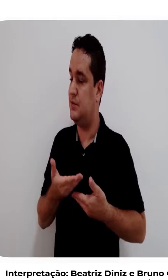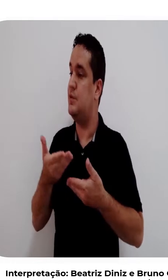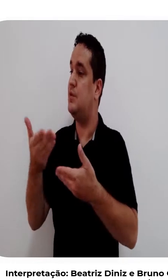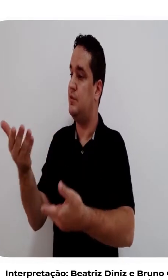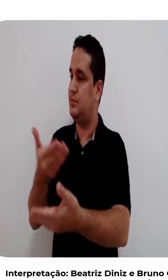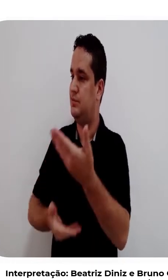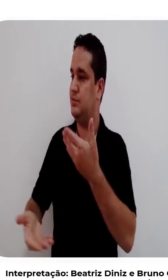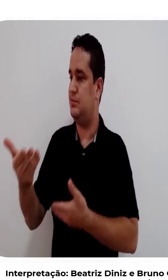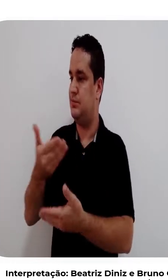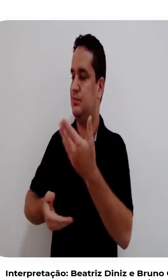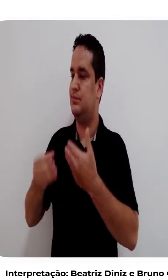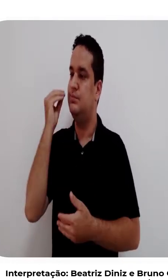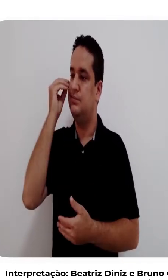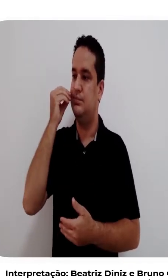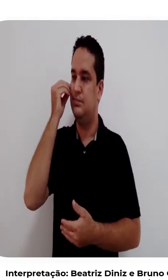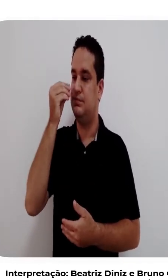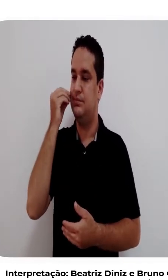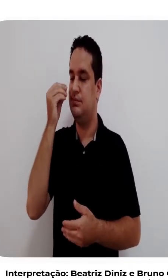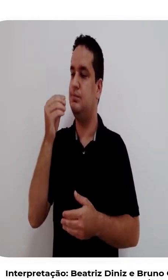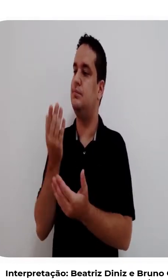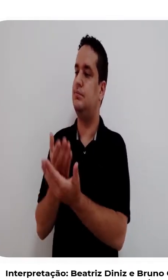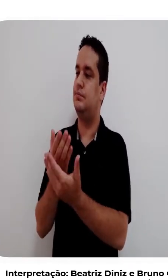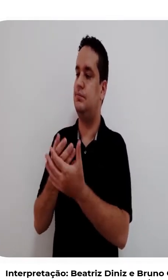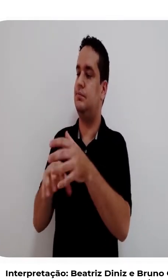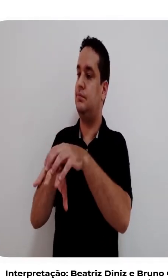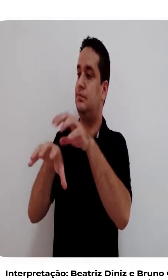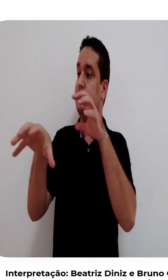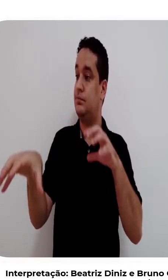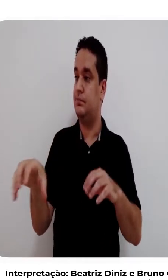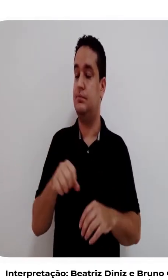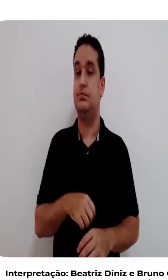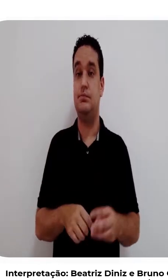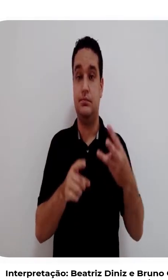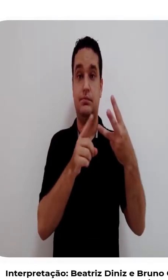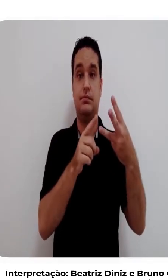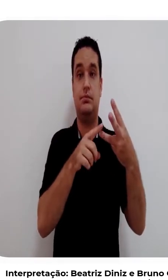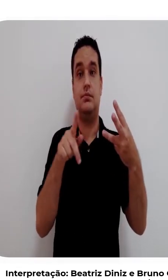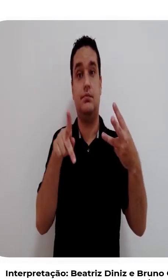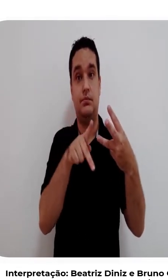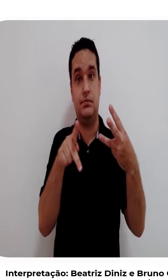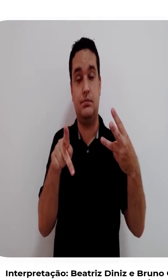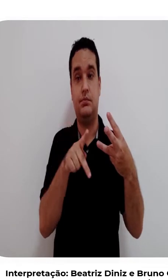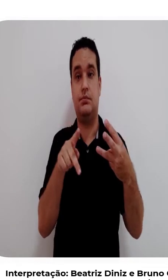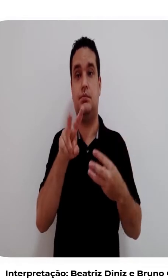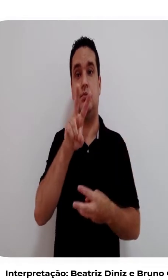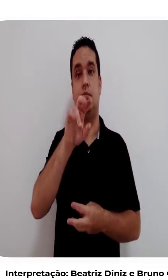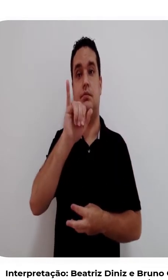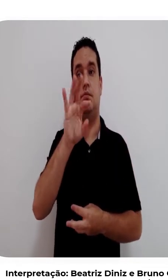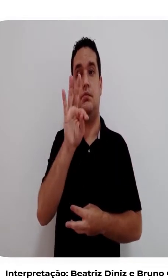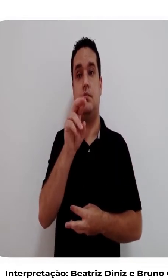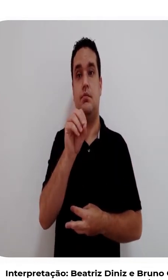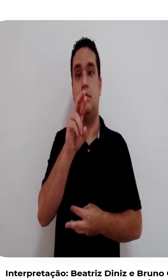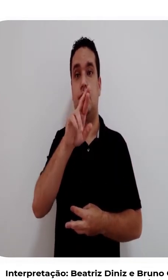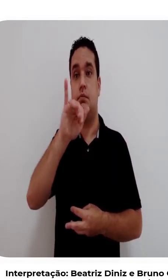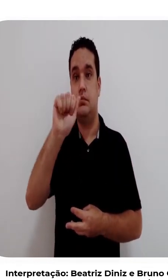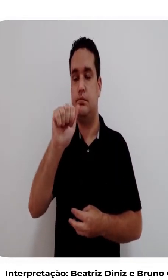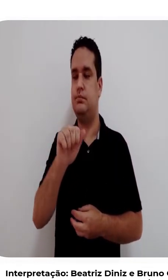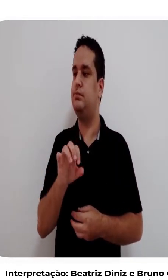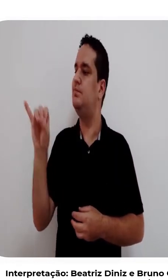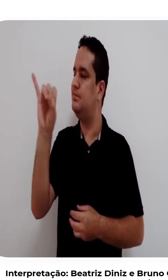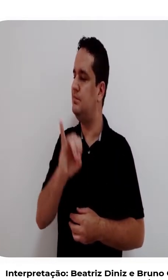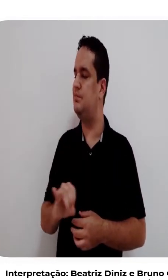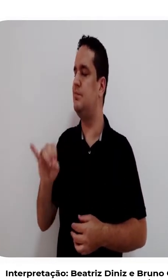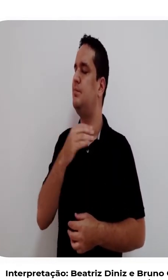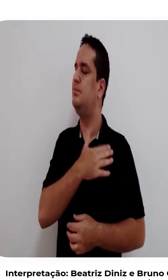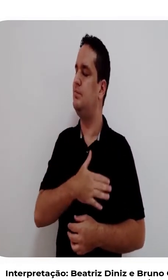poder compartilhar um pouquinho a experiência das aulas remotas. E a professora Vitória Souza. Olá, muito feliz pela oportunidade de compartilhar